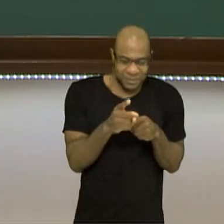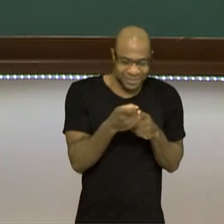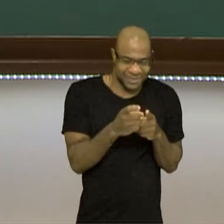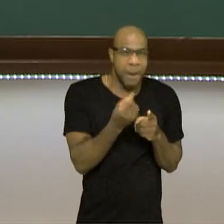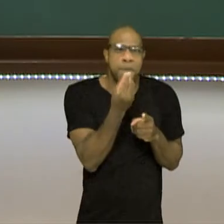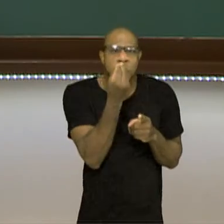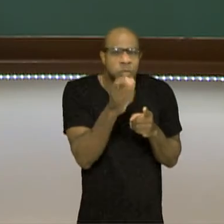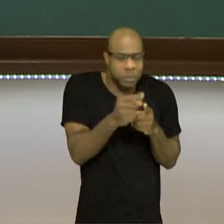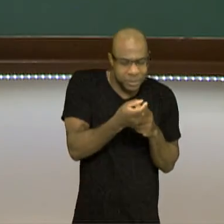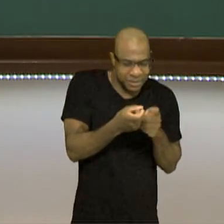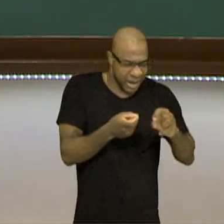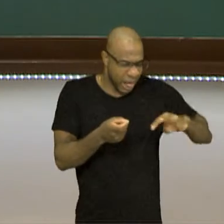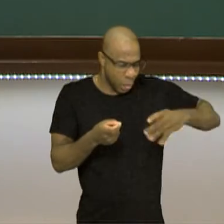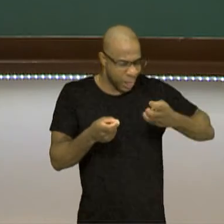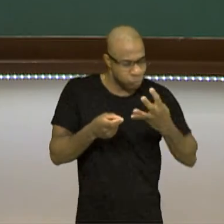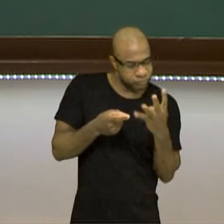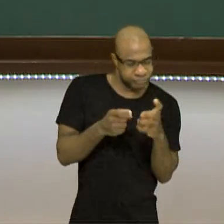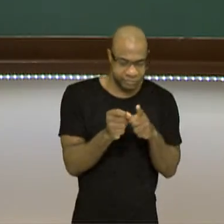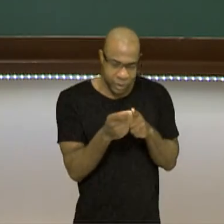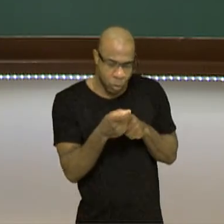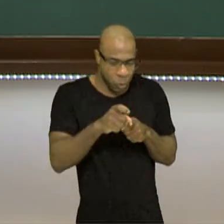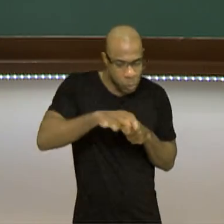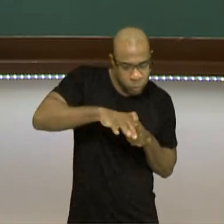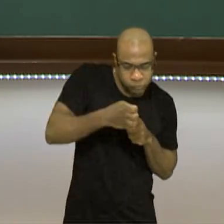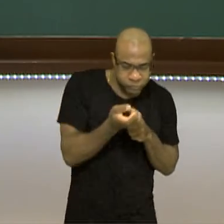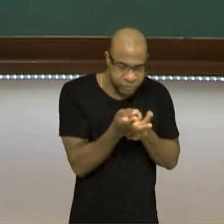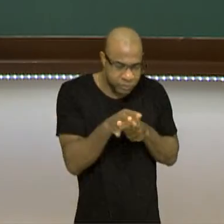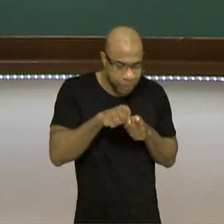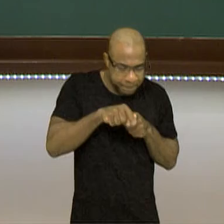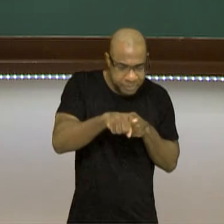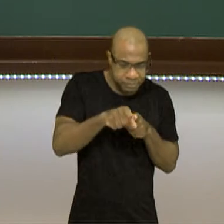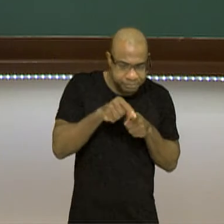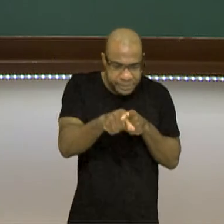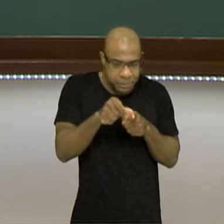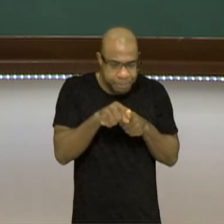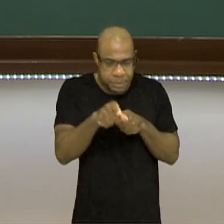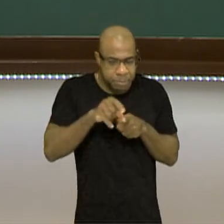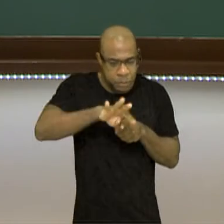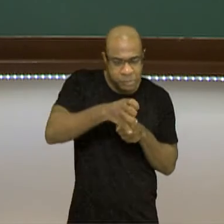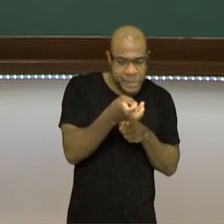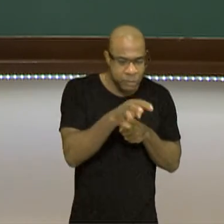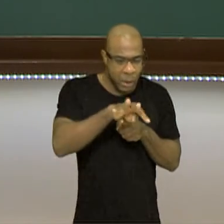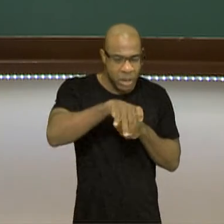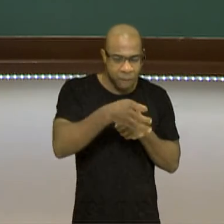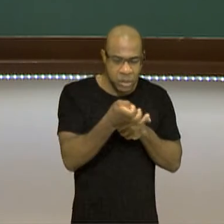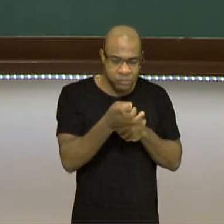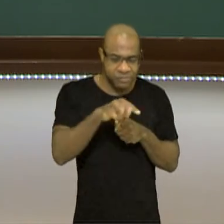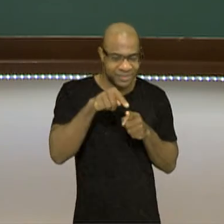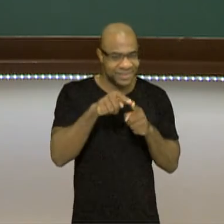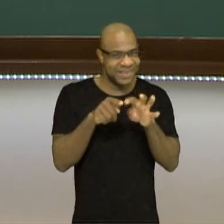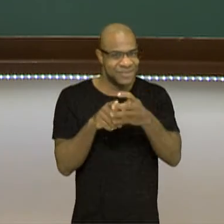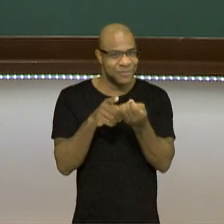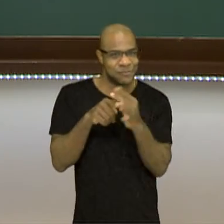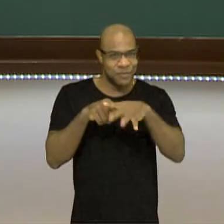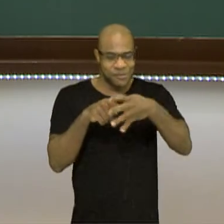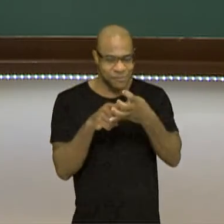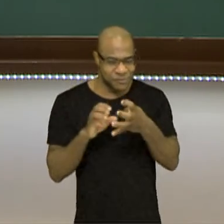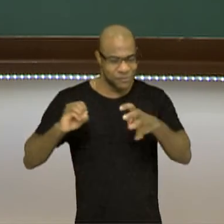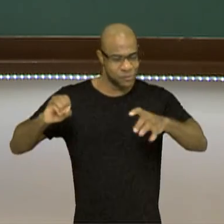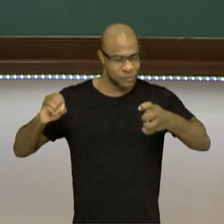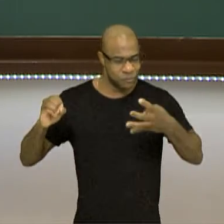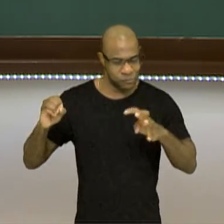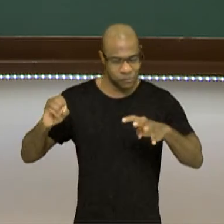ela vai liberar um óvulo, um ovócito, tá? E aí, nessa ejaculada, durante a